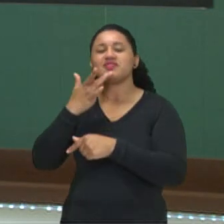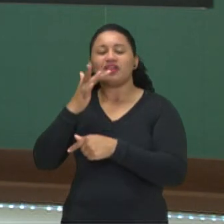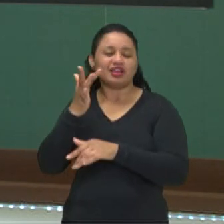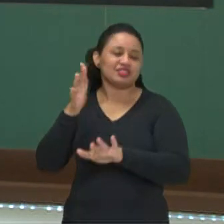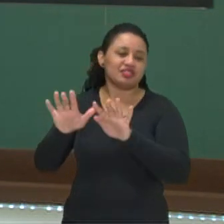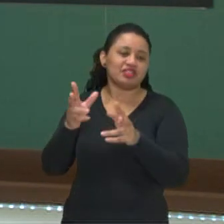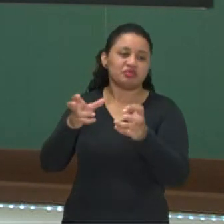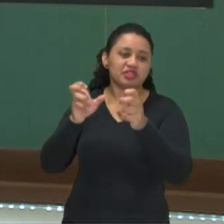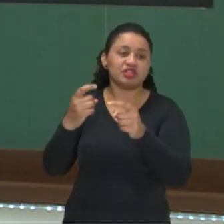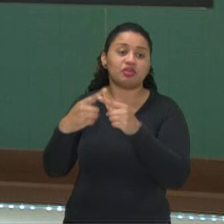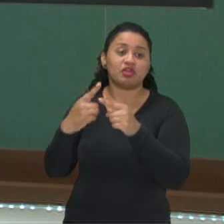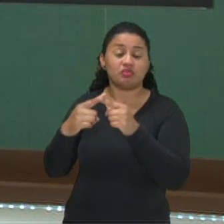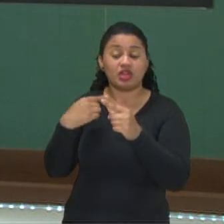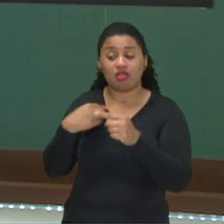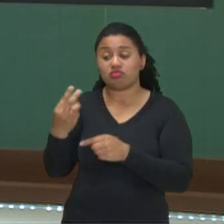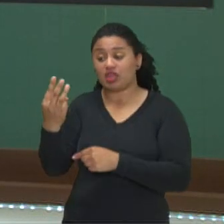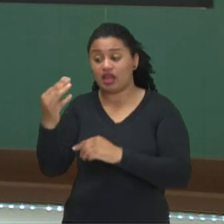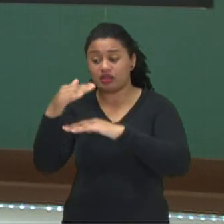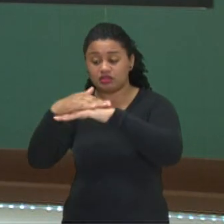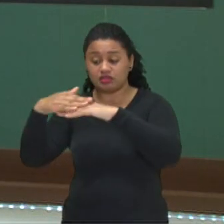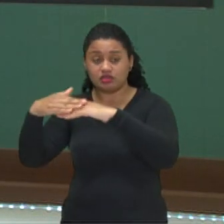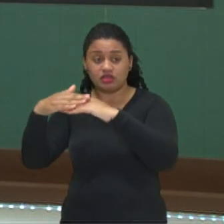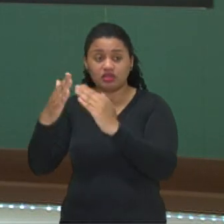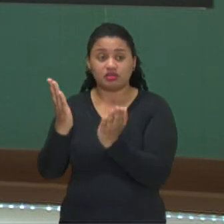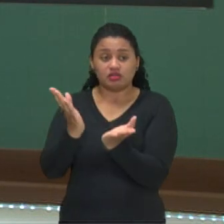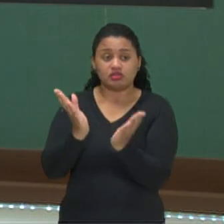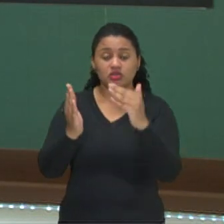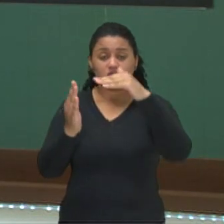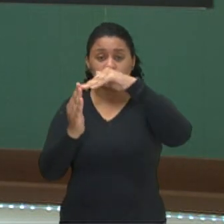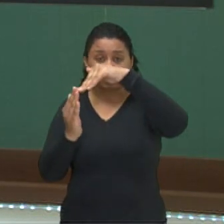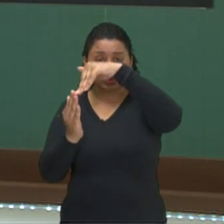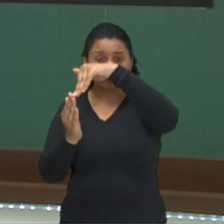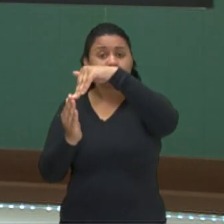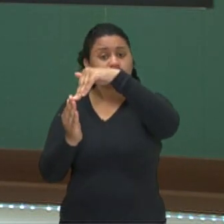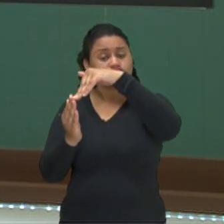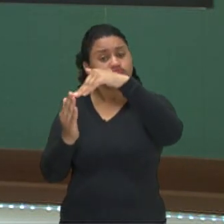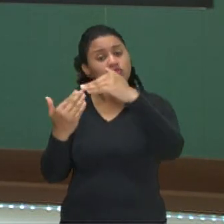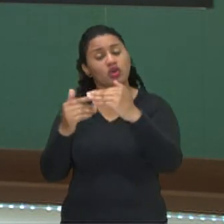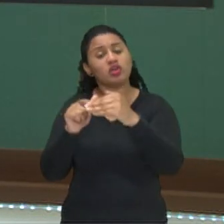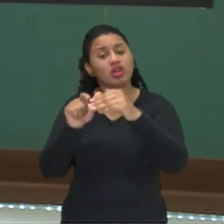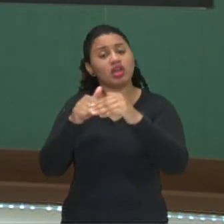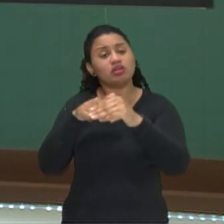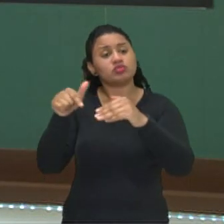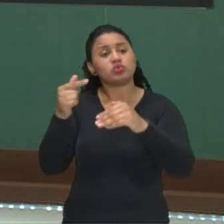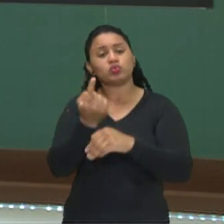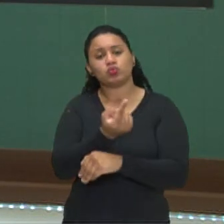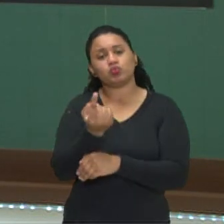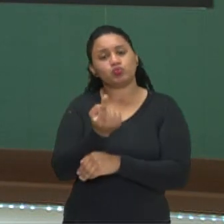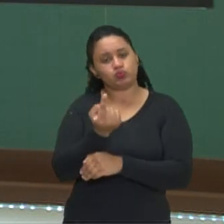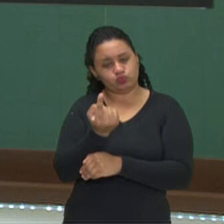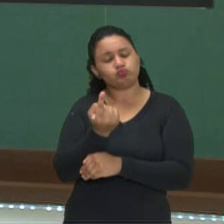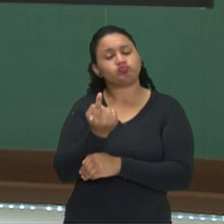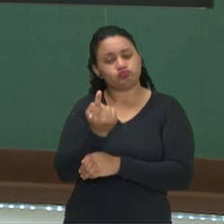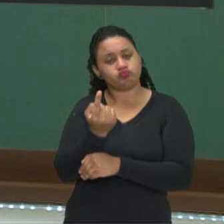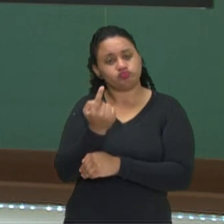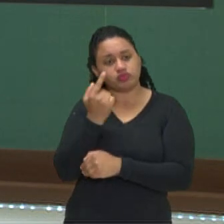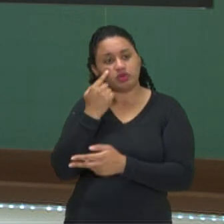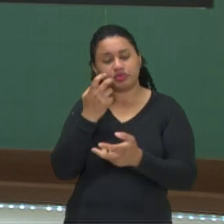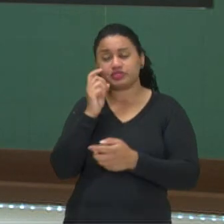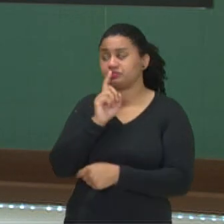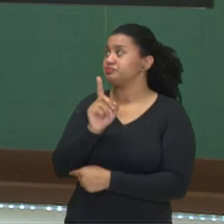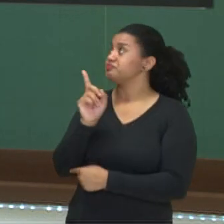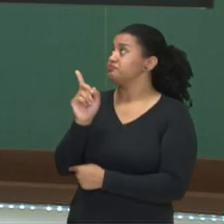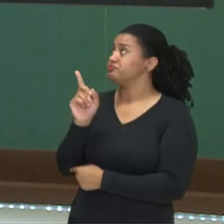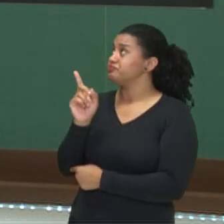fácil, né? Porque a gente vai vendo aqui, ó, quando eu dobrar, ele vai estar juntando esta face exatamente com a face